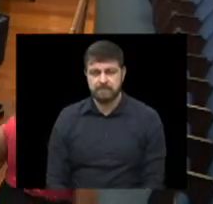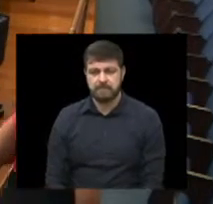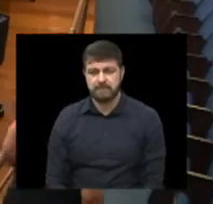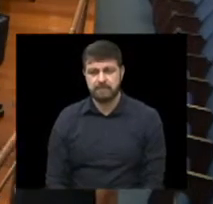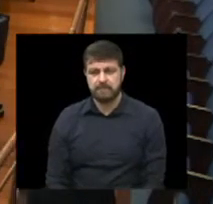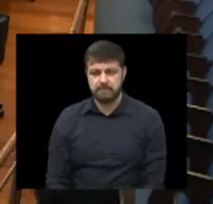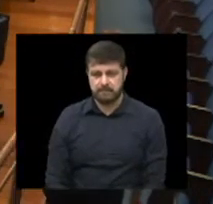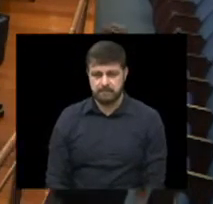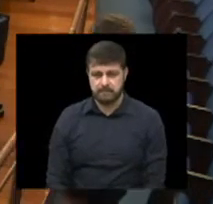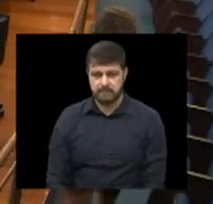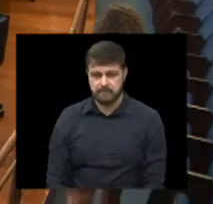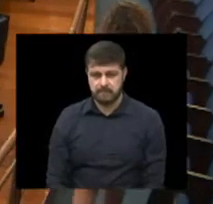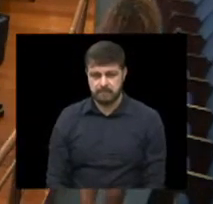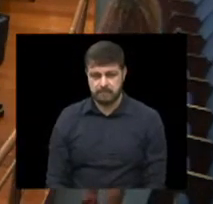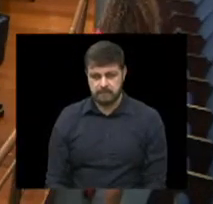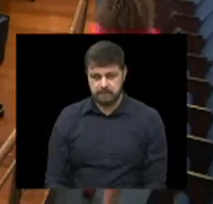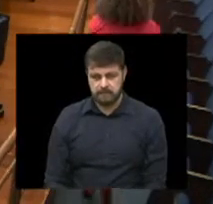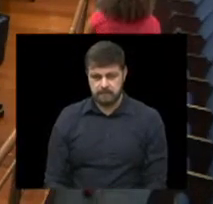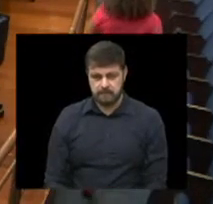Alô? Alô?